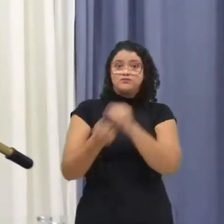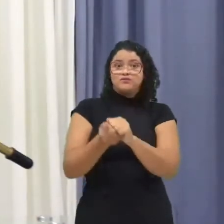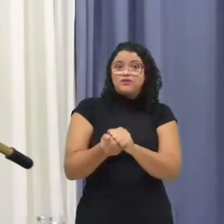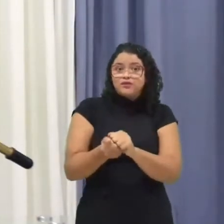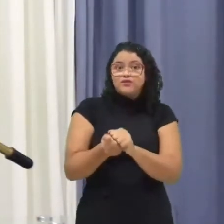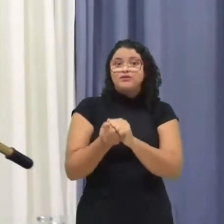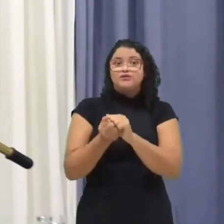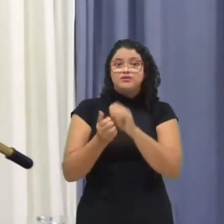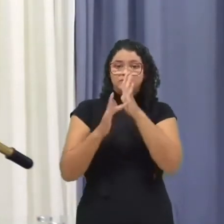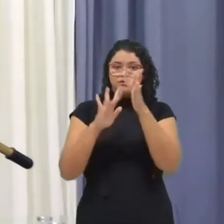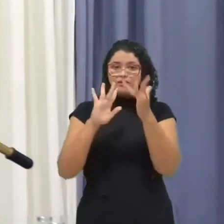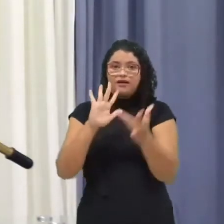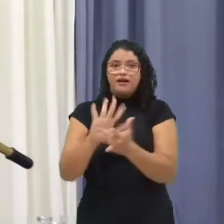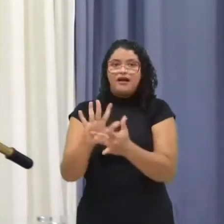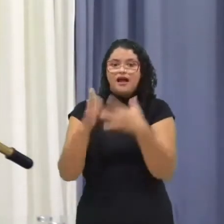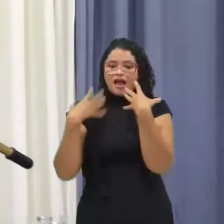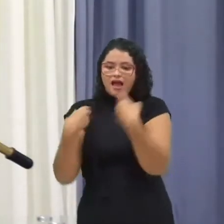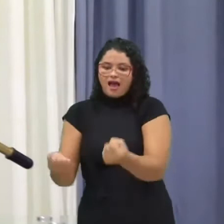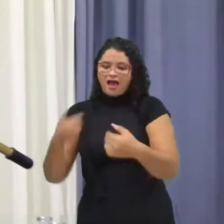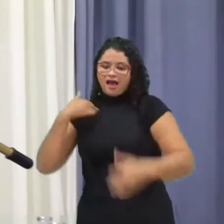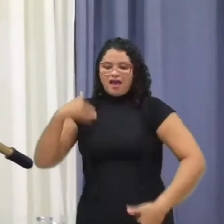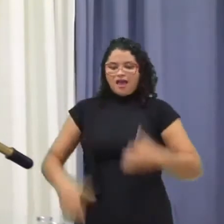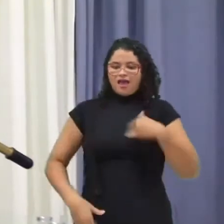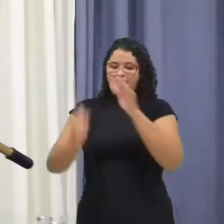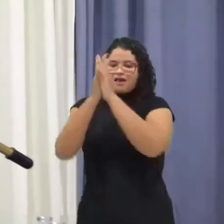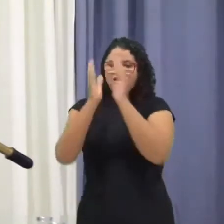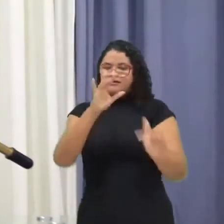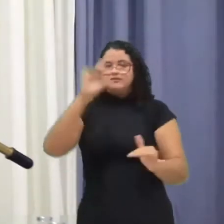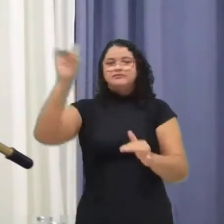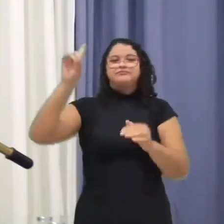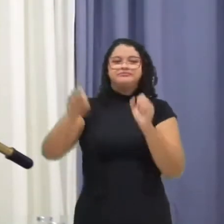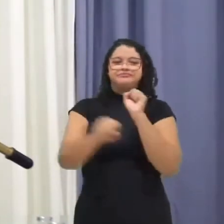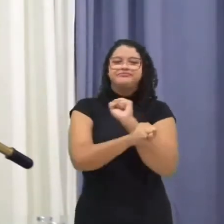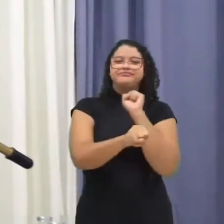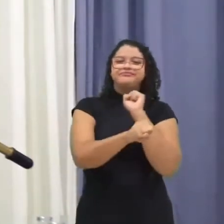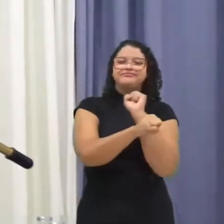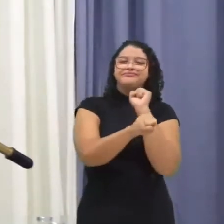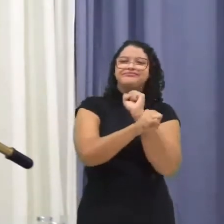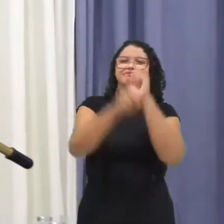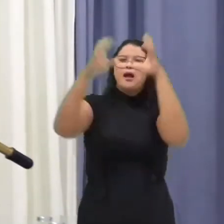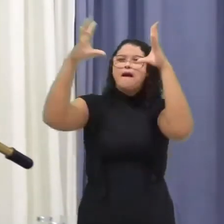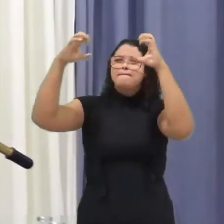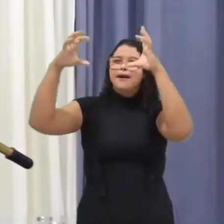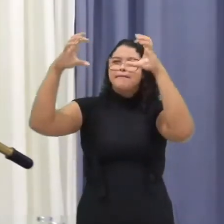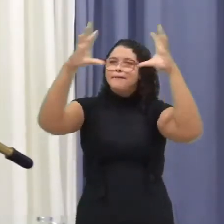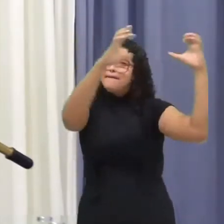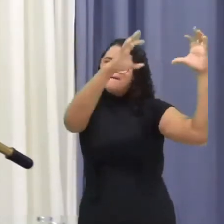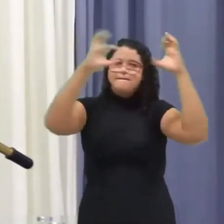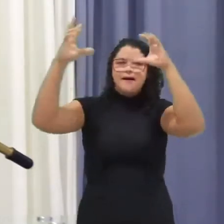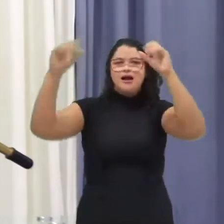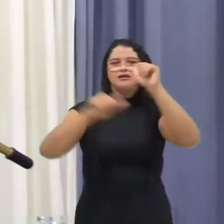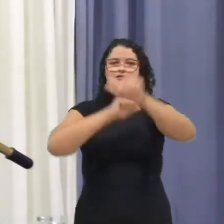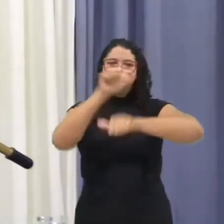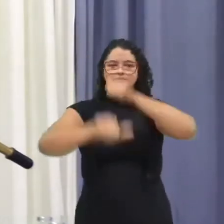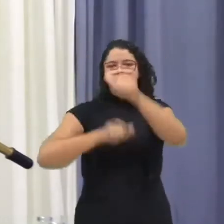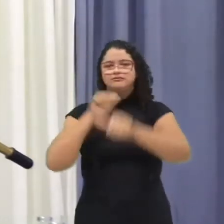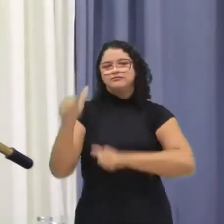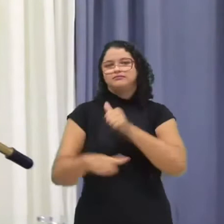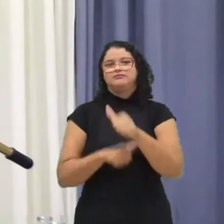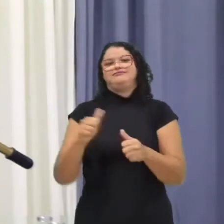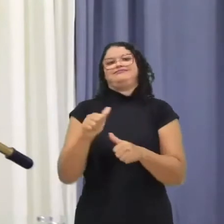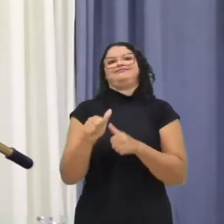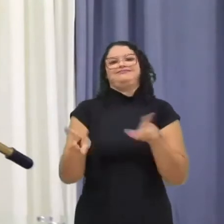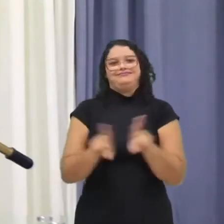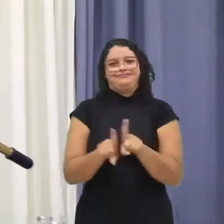seus corpos, já é um corpo glorioso, e esperam a gente nas nuvens. Nós seremos transformados